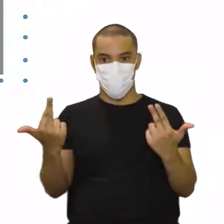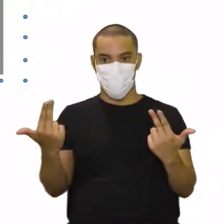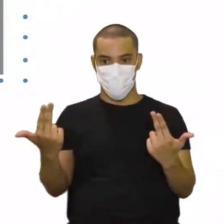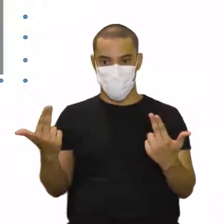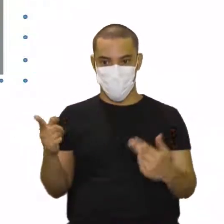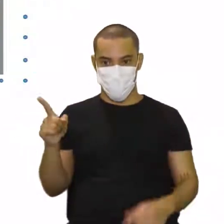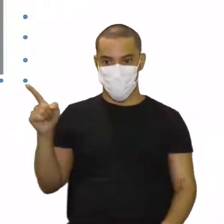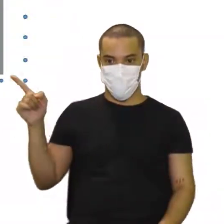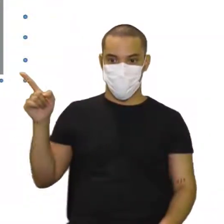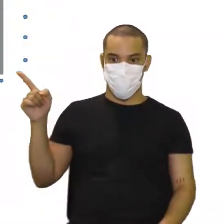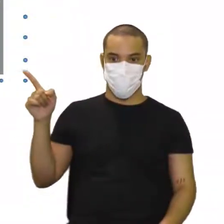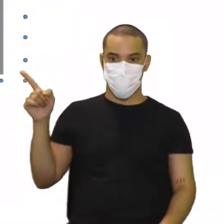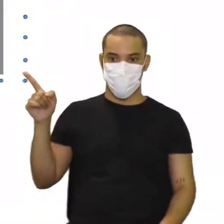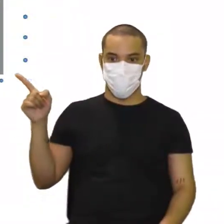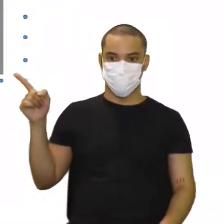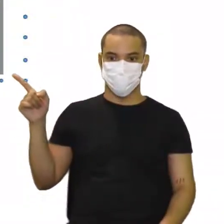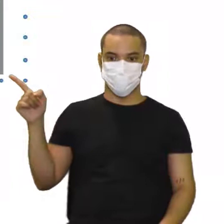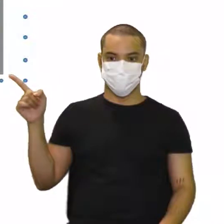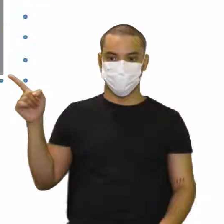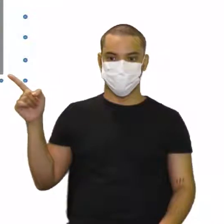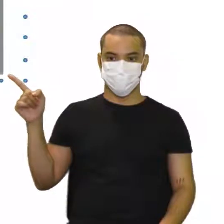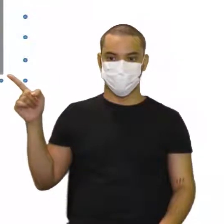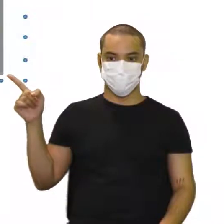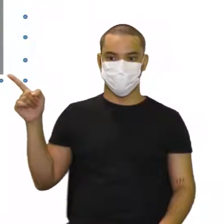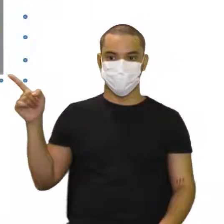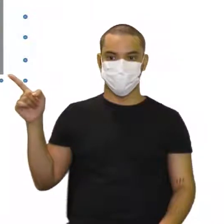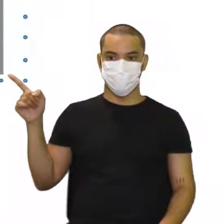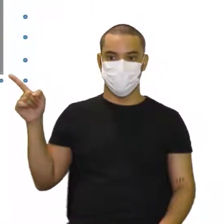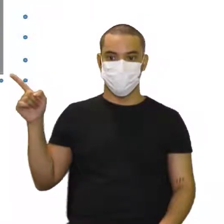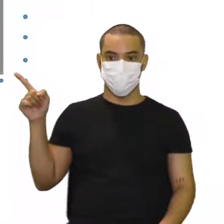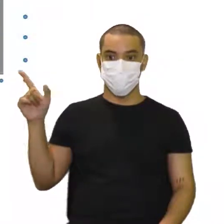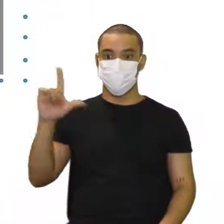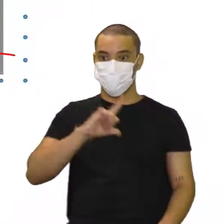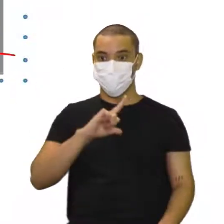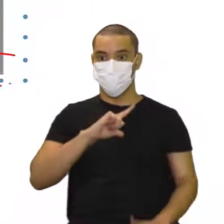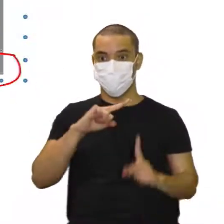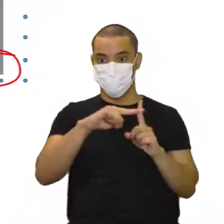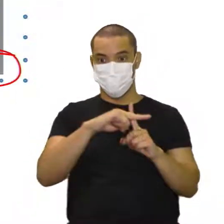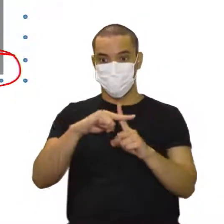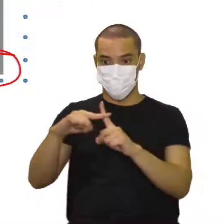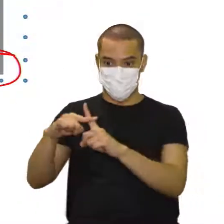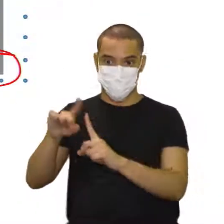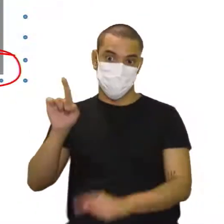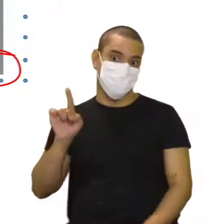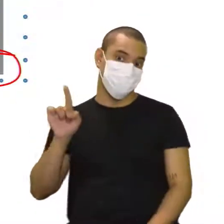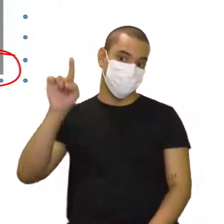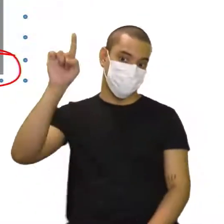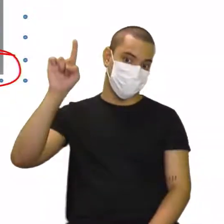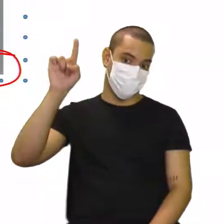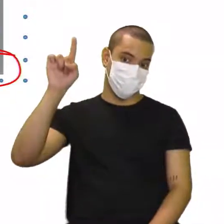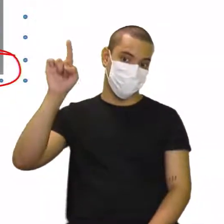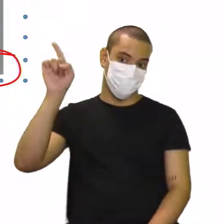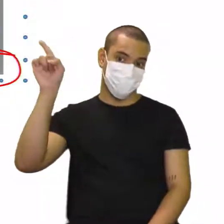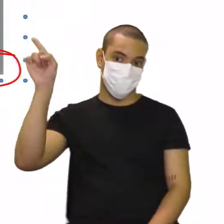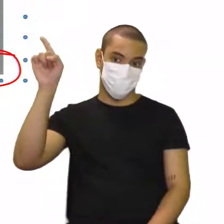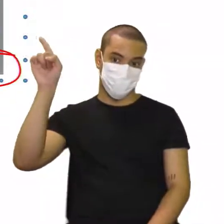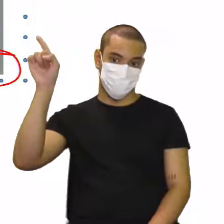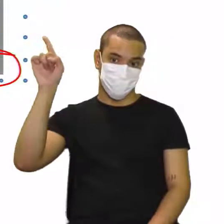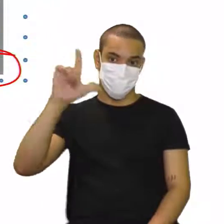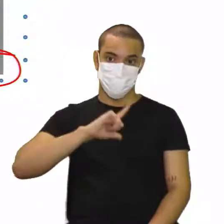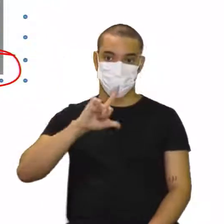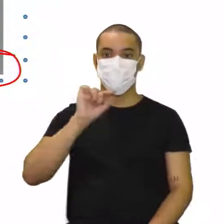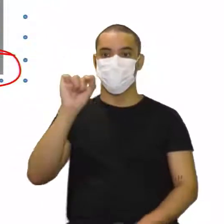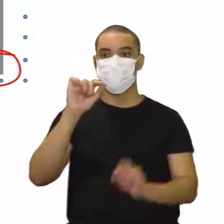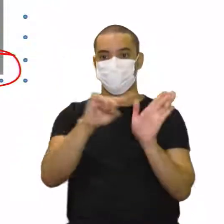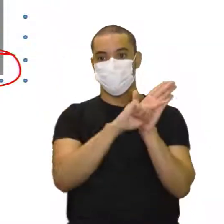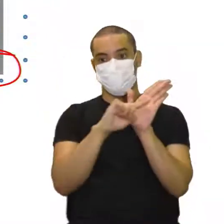só. Eu vou ter aí cargas negativas em uma ponta, cargas positivas na outra e a força magnética equilibrando